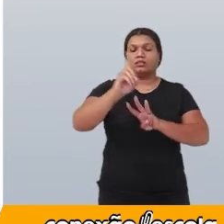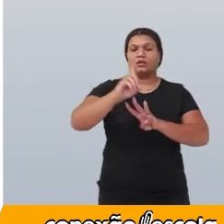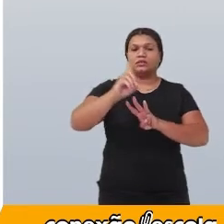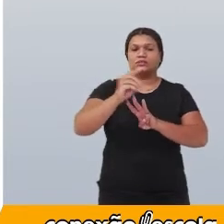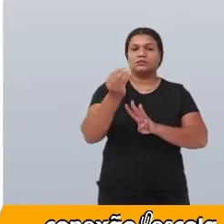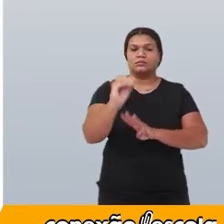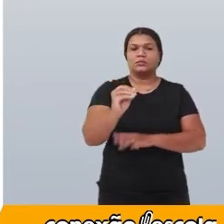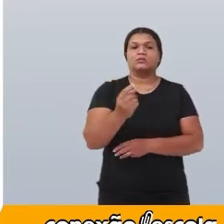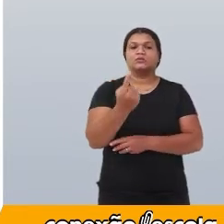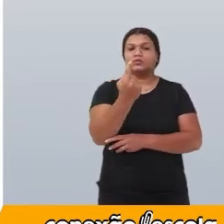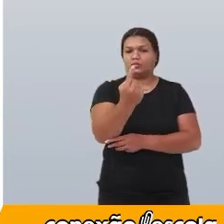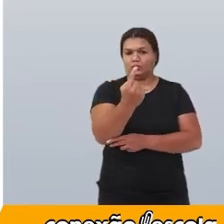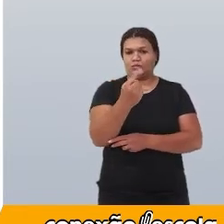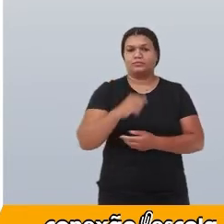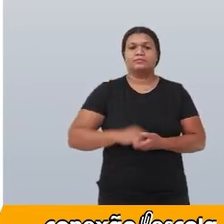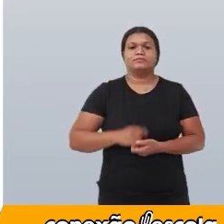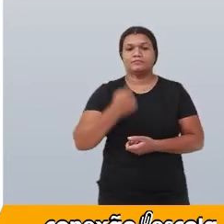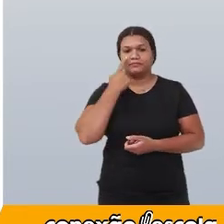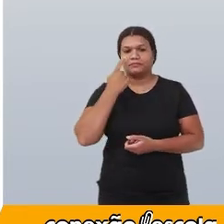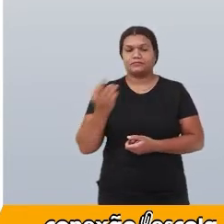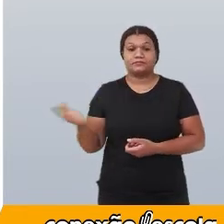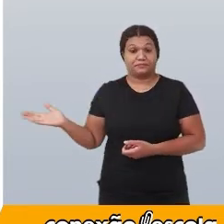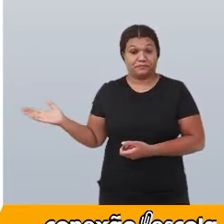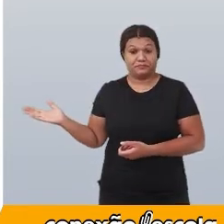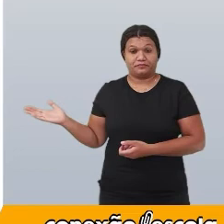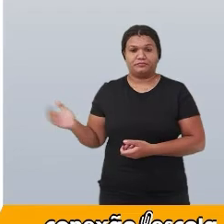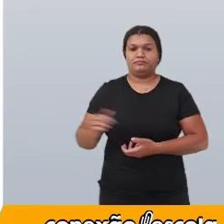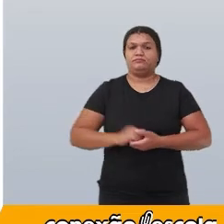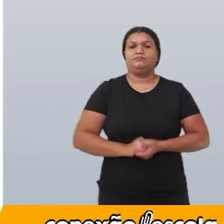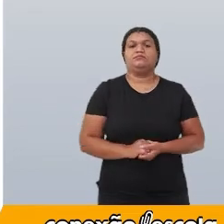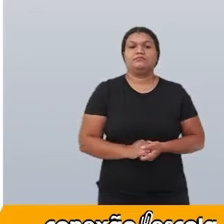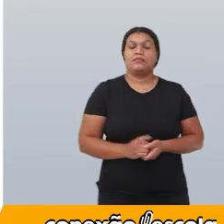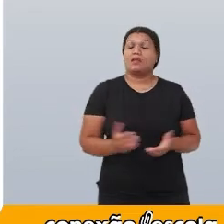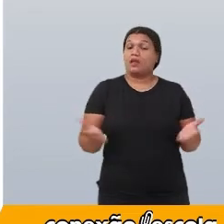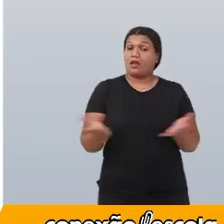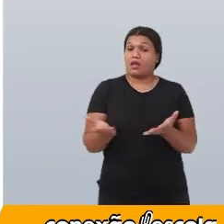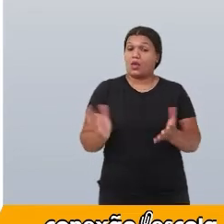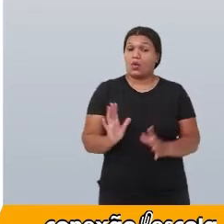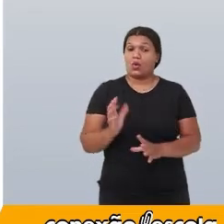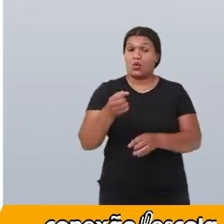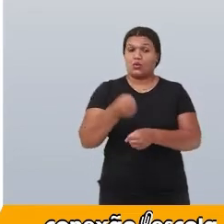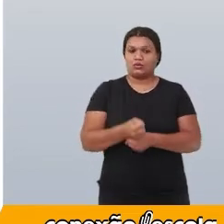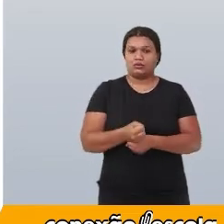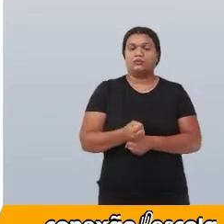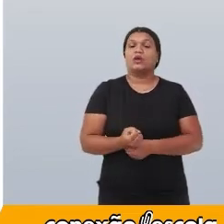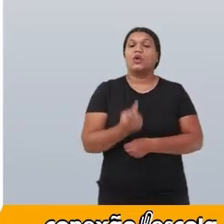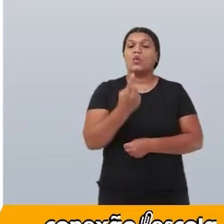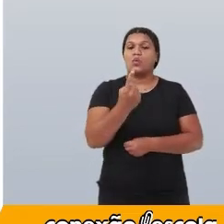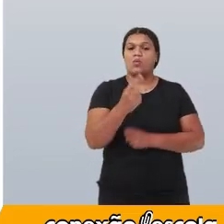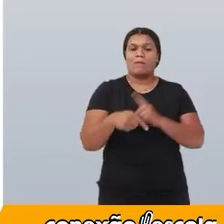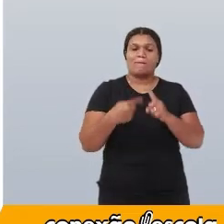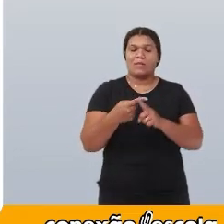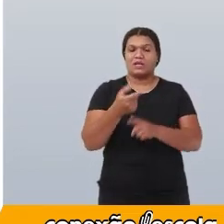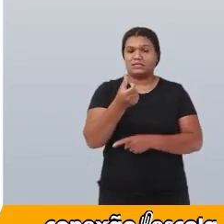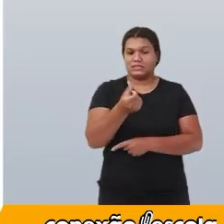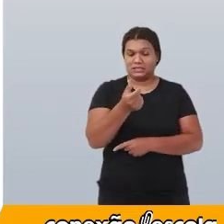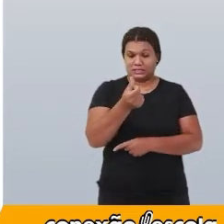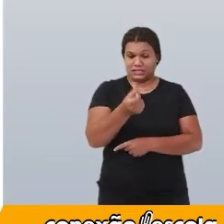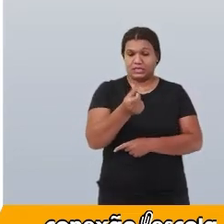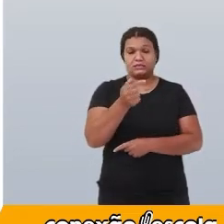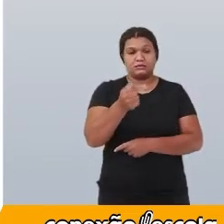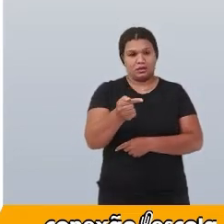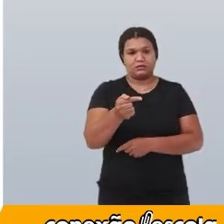dezena. Olha só. Agora eu vou somar. 1 mais 6,